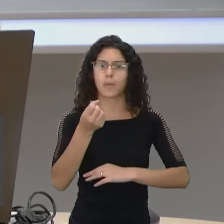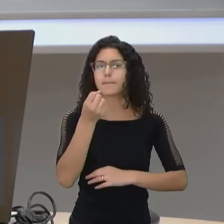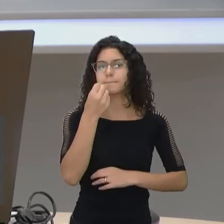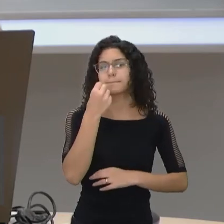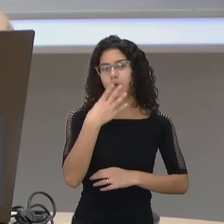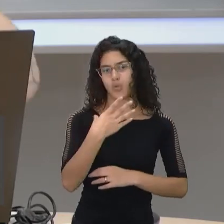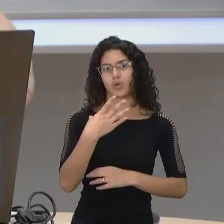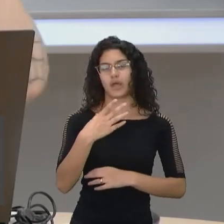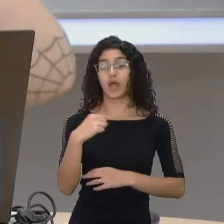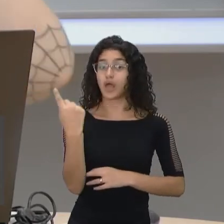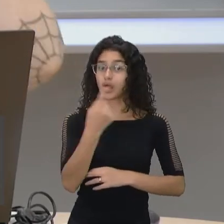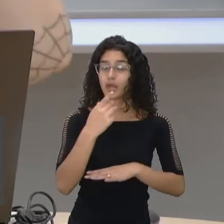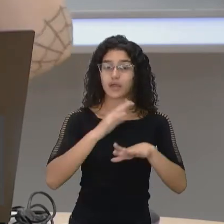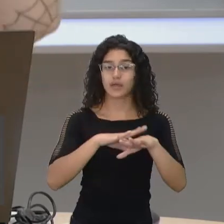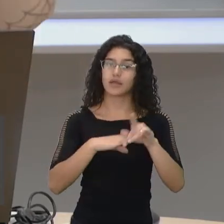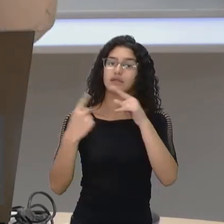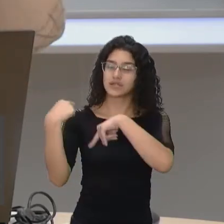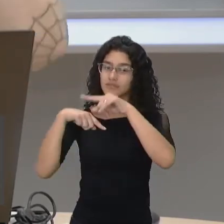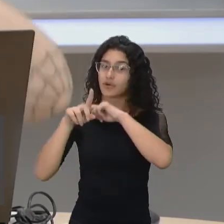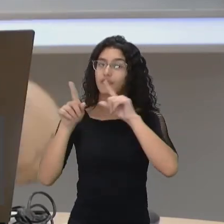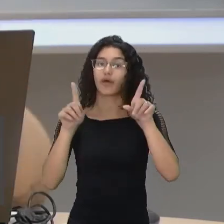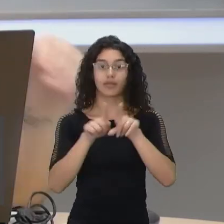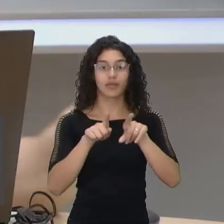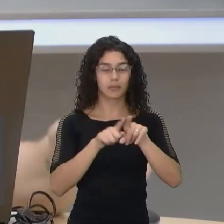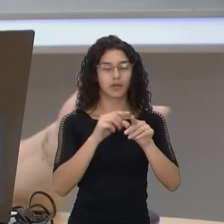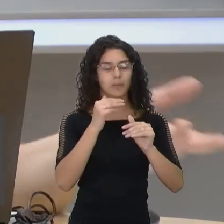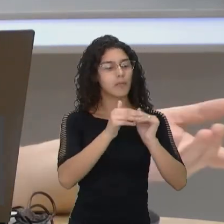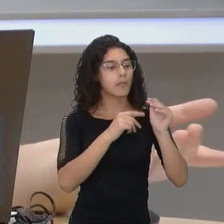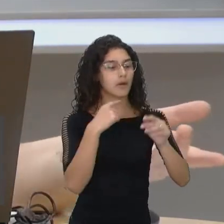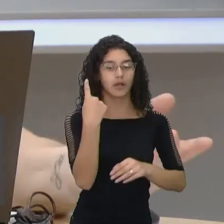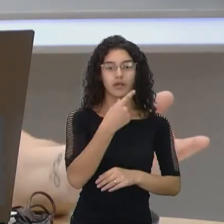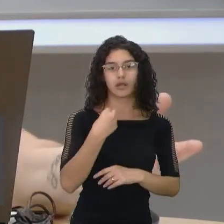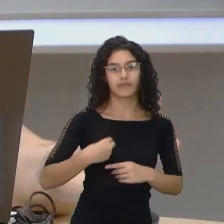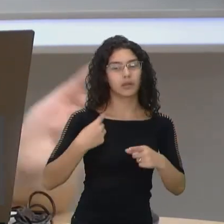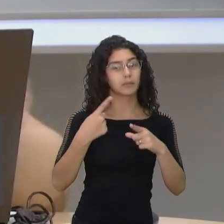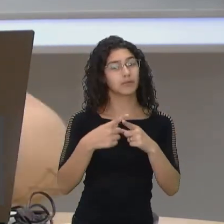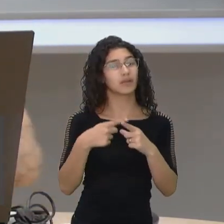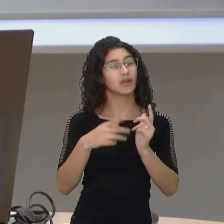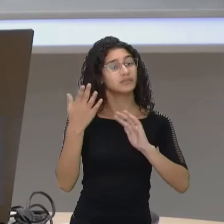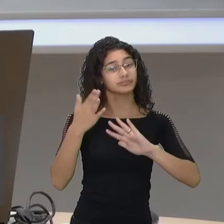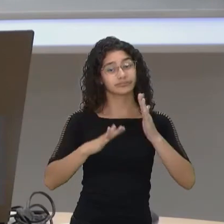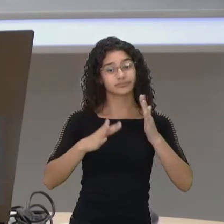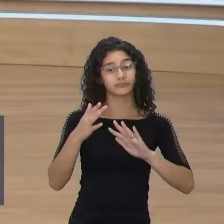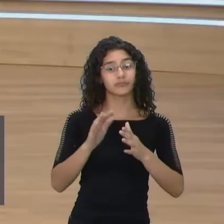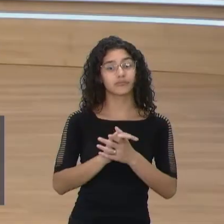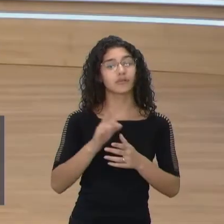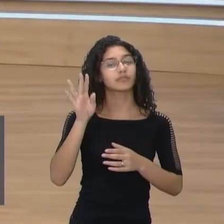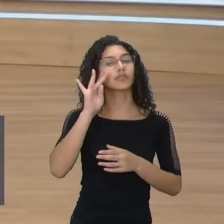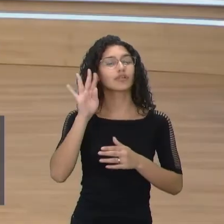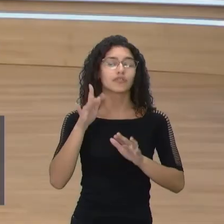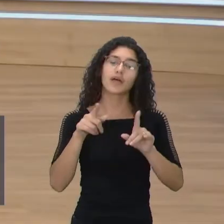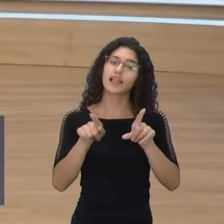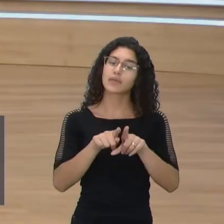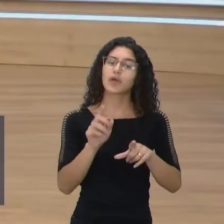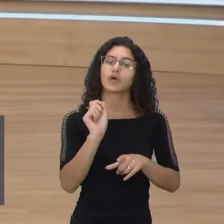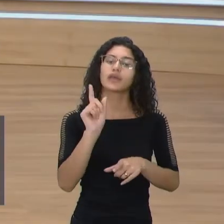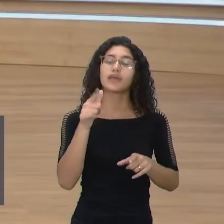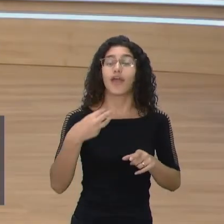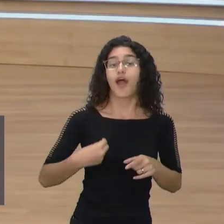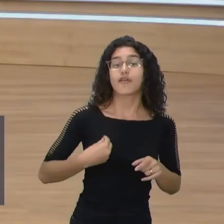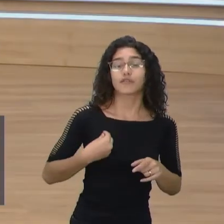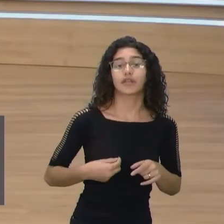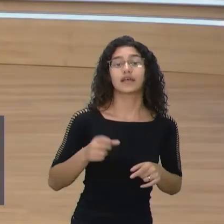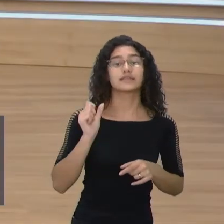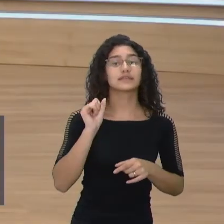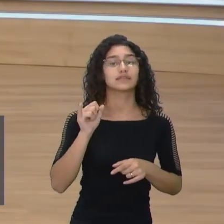e é legal que a gente desenvolva isso no decorrer da nossa vida. Porque, afinal de contas, meu amigo, vou filosofar aqui. O que é a vida se